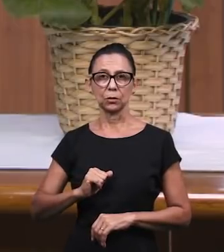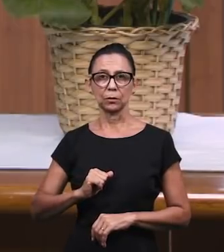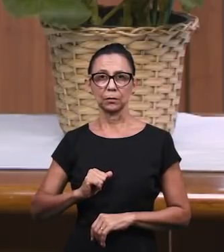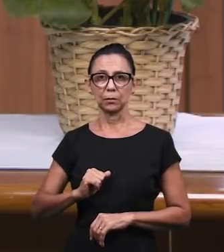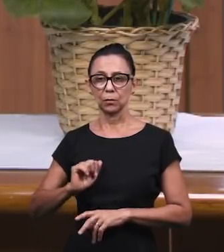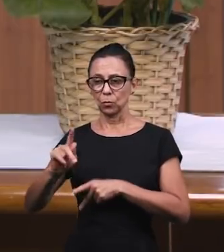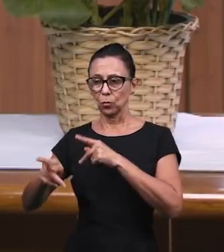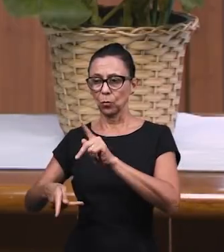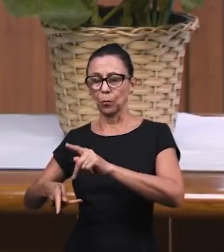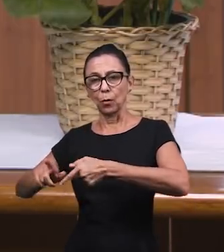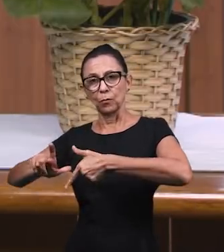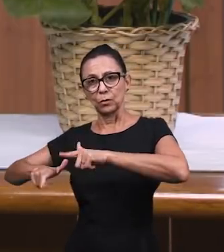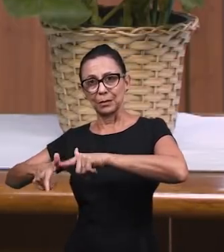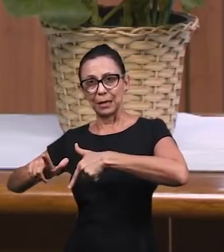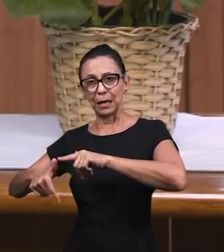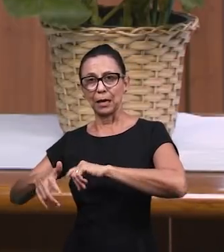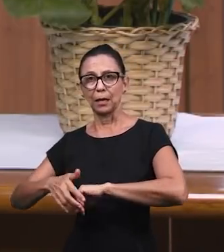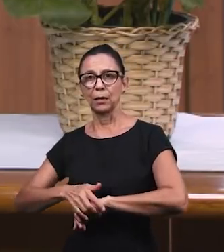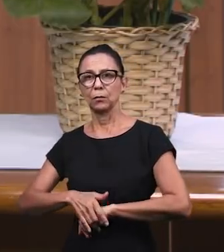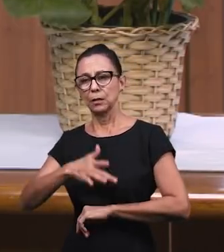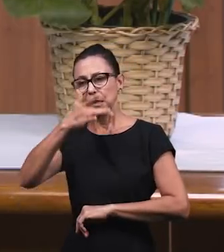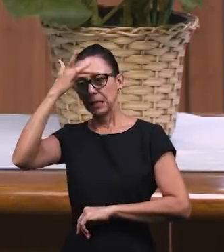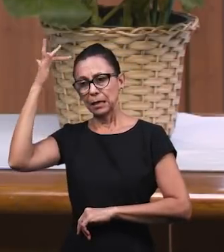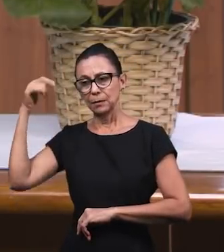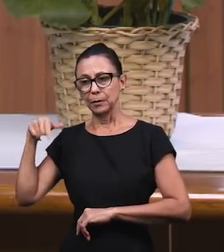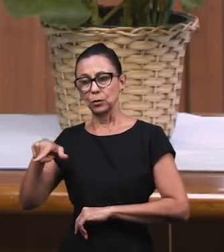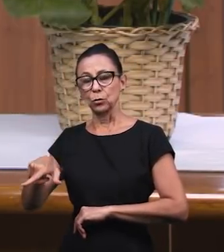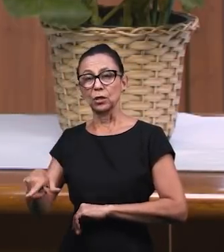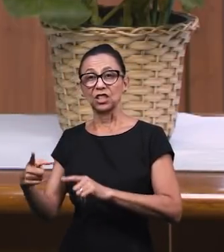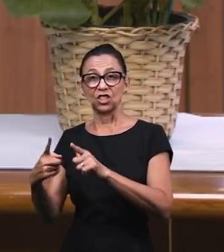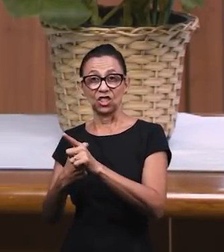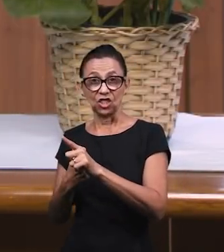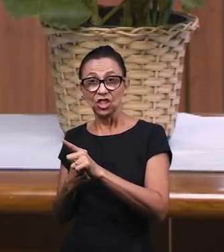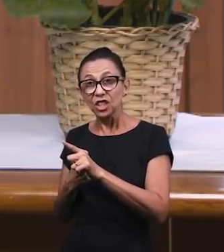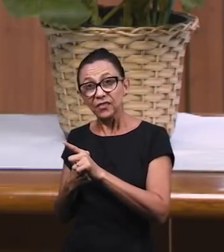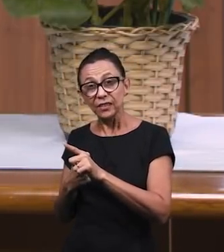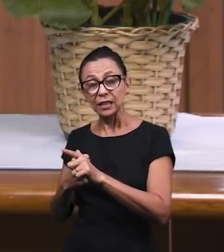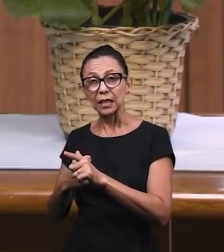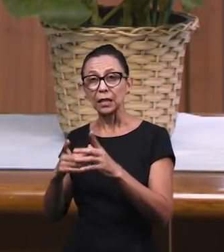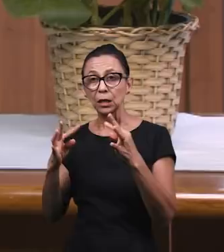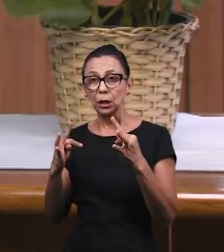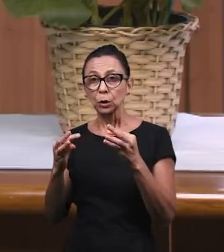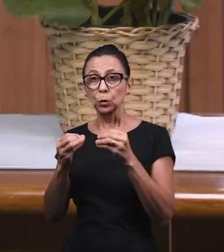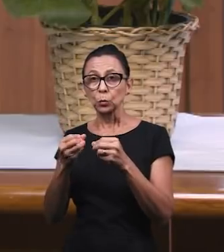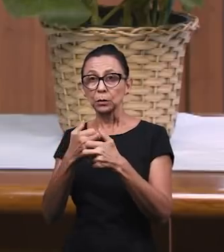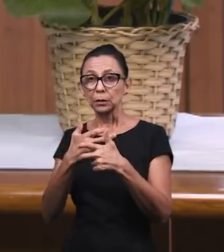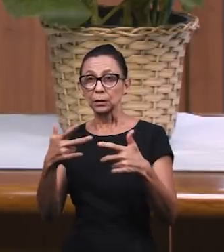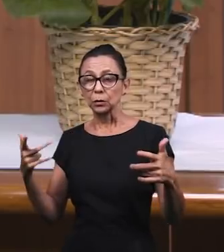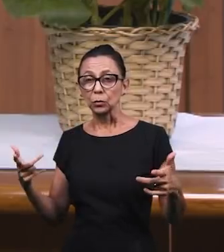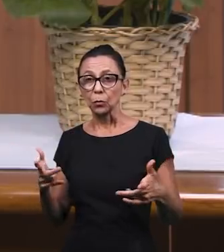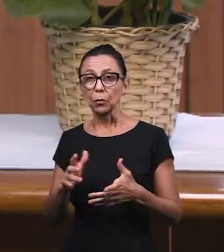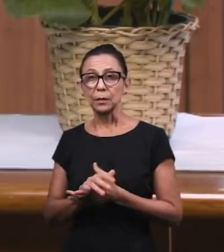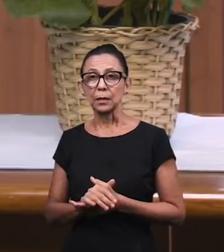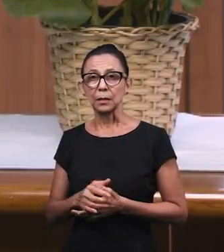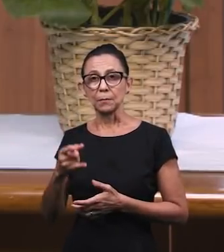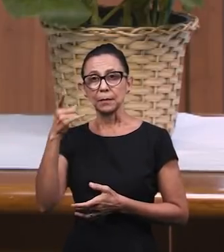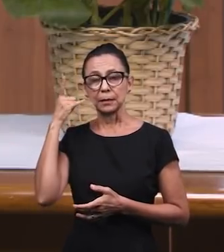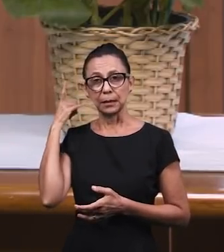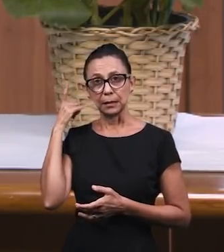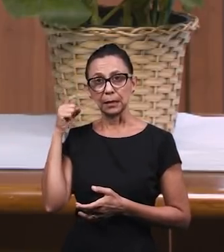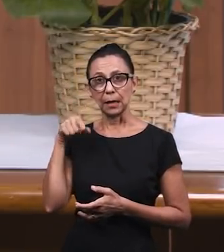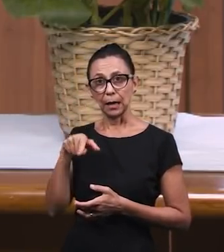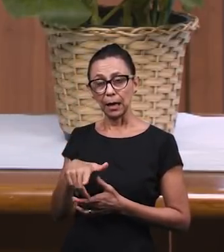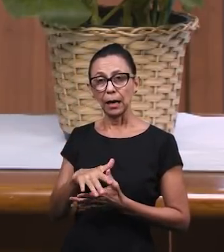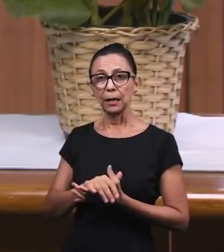eram devedoras, os seus bens eram confiscados. Quando não tinha bens, terras assim,